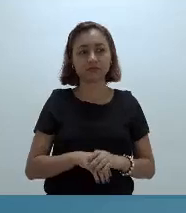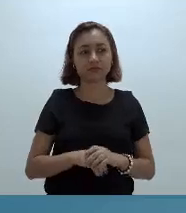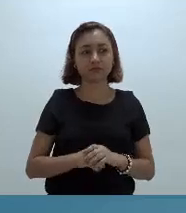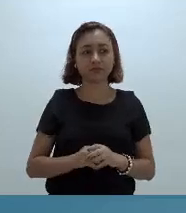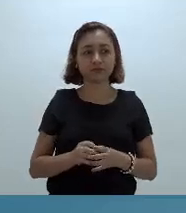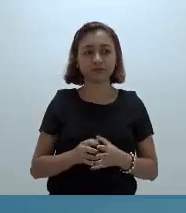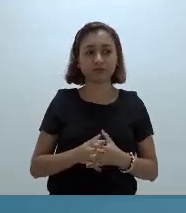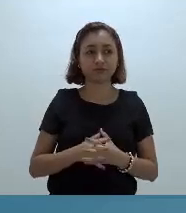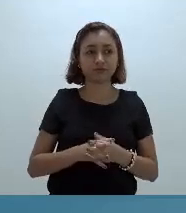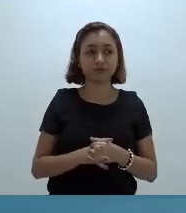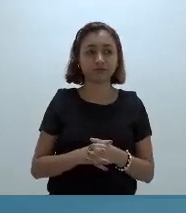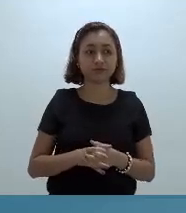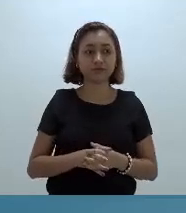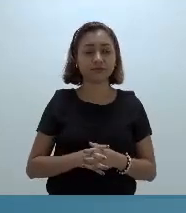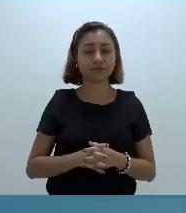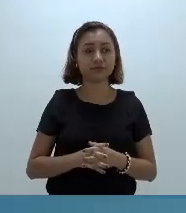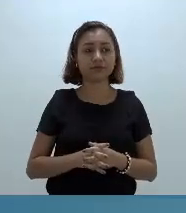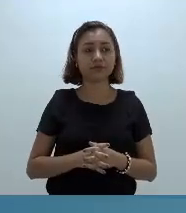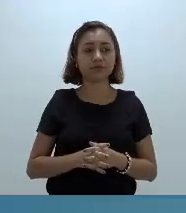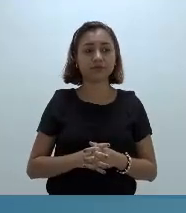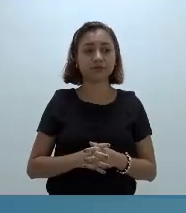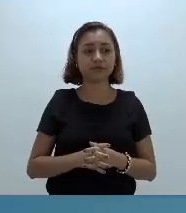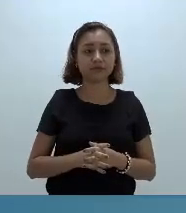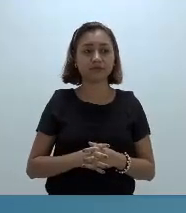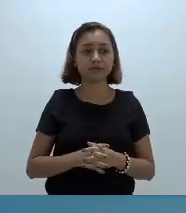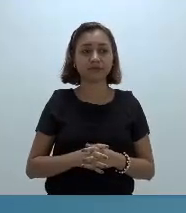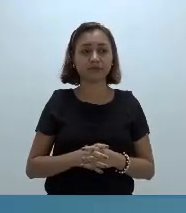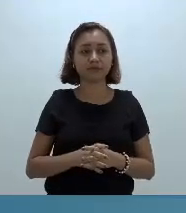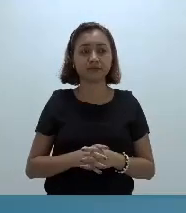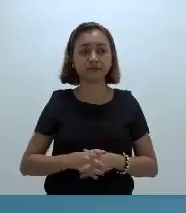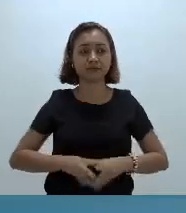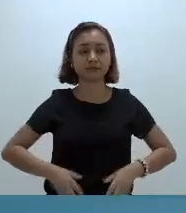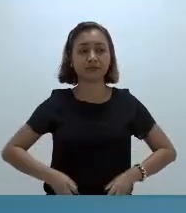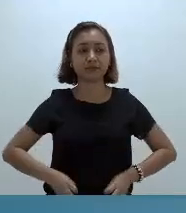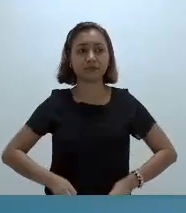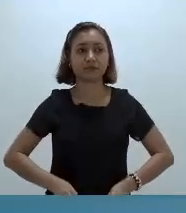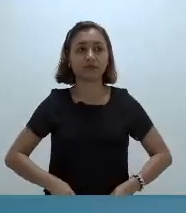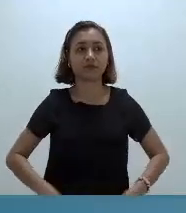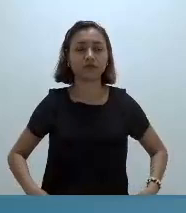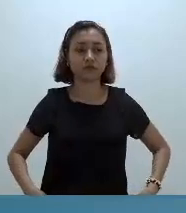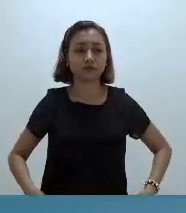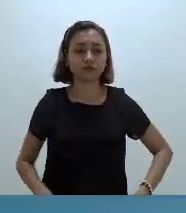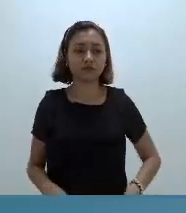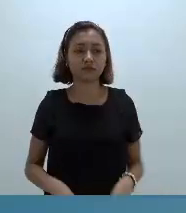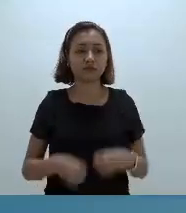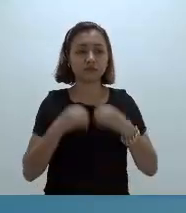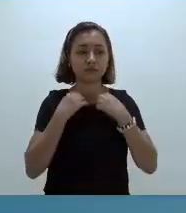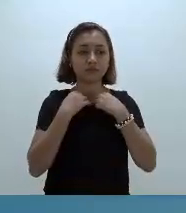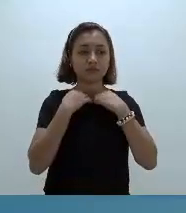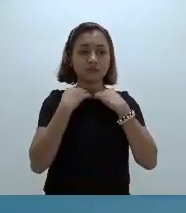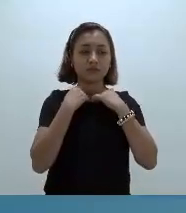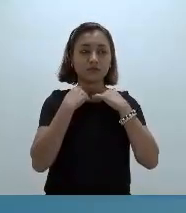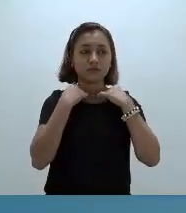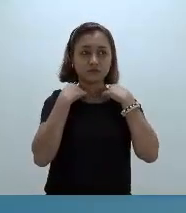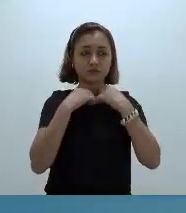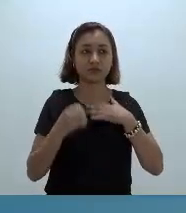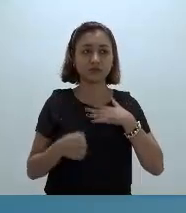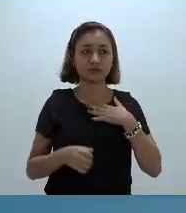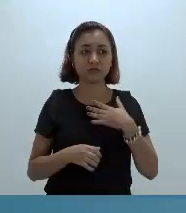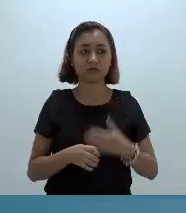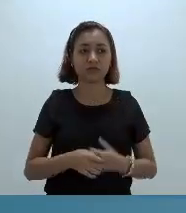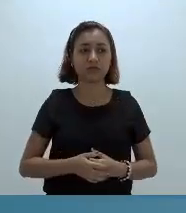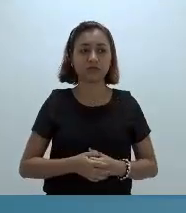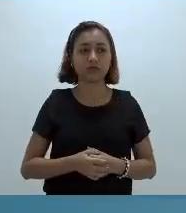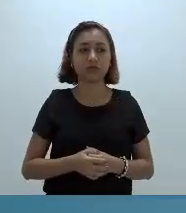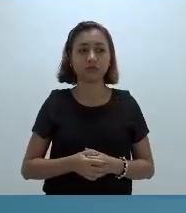1.134.000, 10.410 e 407 deste projeto, permanecendo irrita, e se for agravada, a gente pode